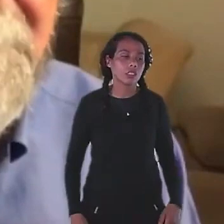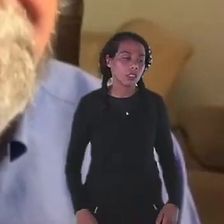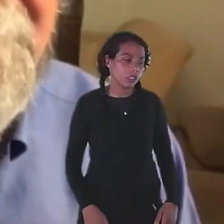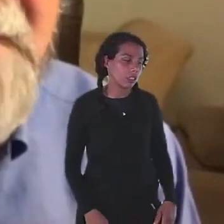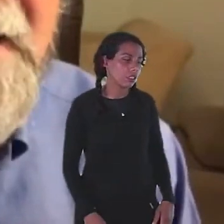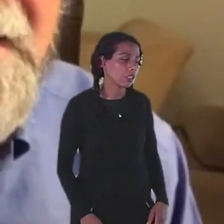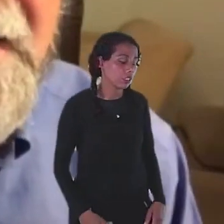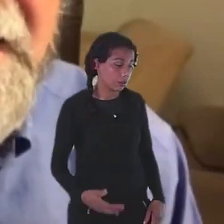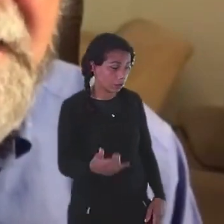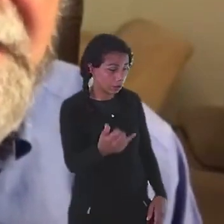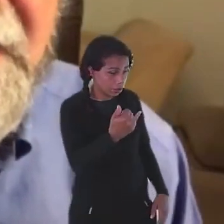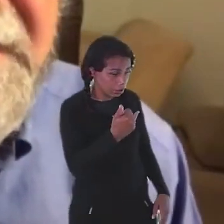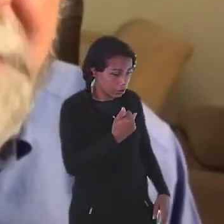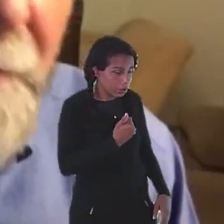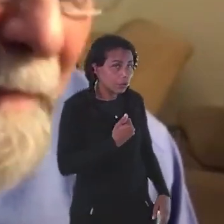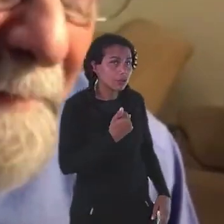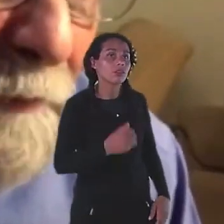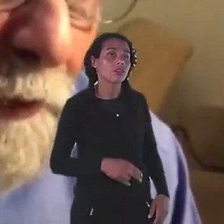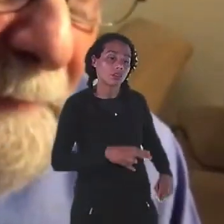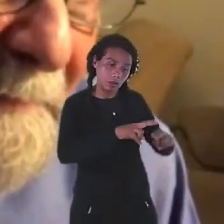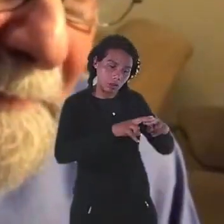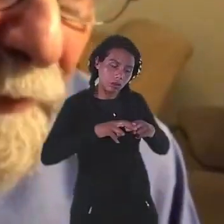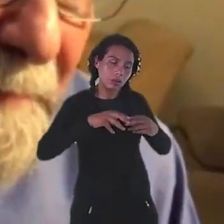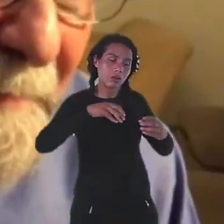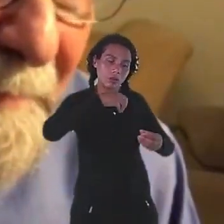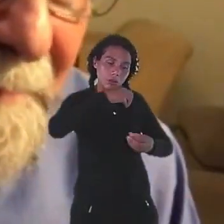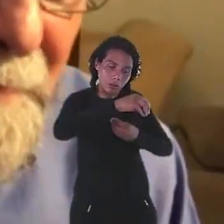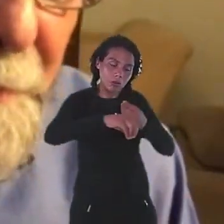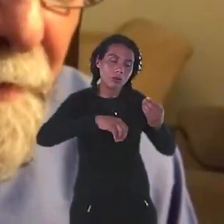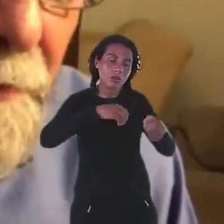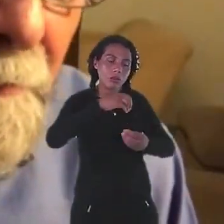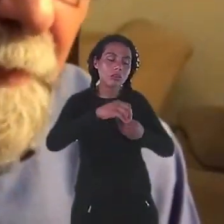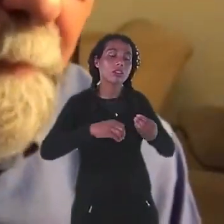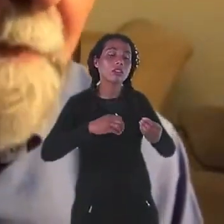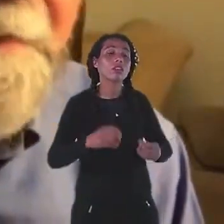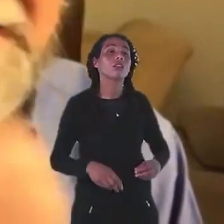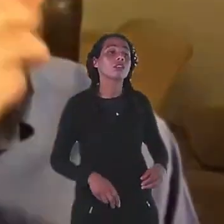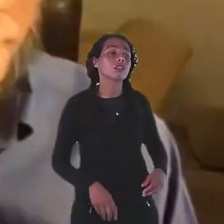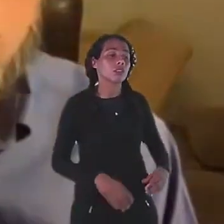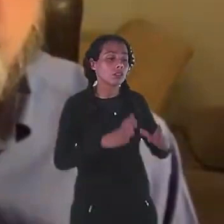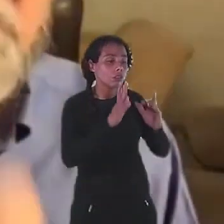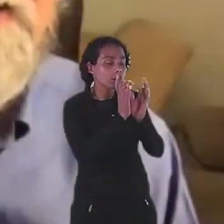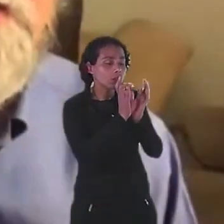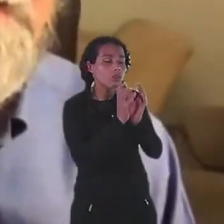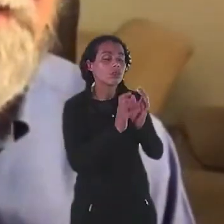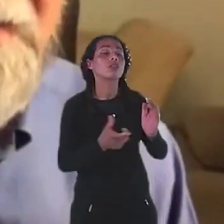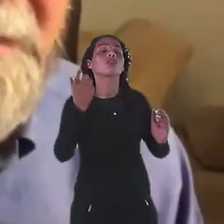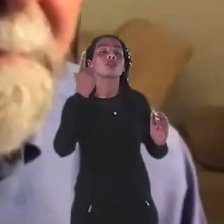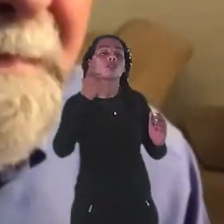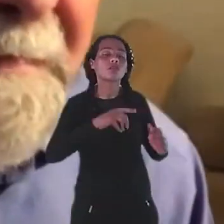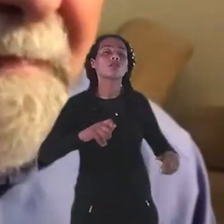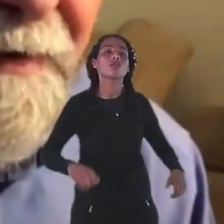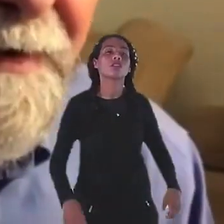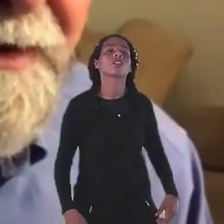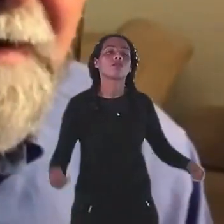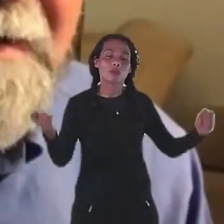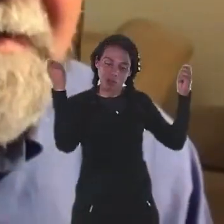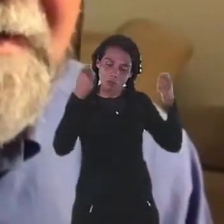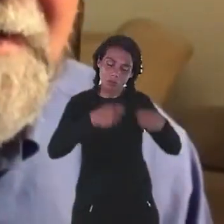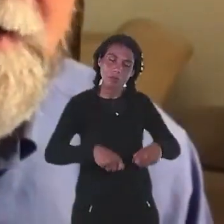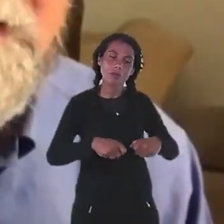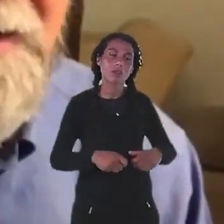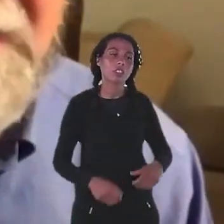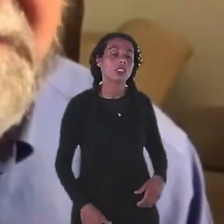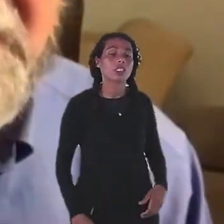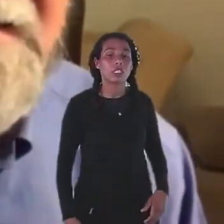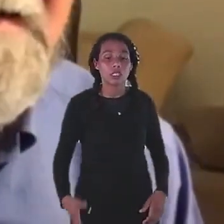mencionar, né? Então, elas estão todas interconectadas. As pessoas não param para pensar nisso, mas os circuitos que permitem que a gente